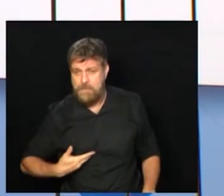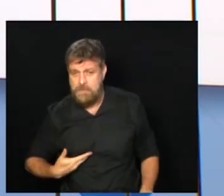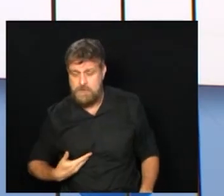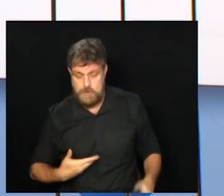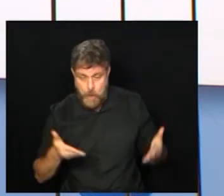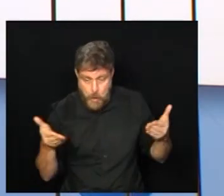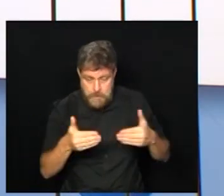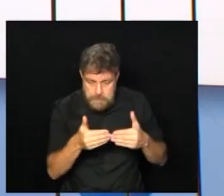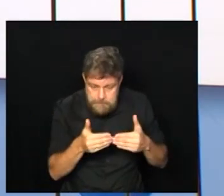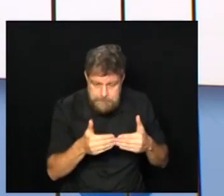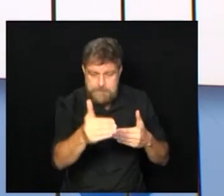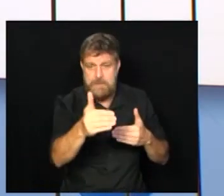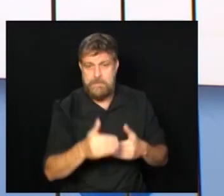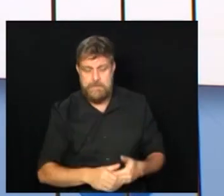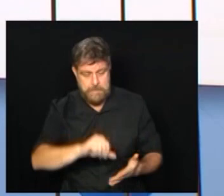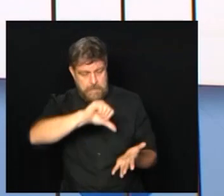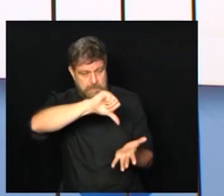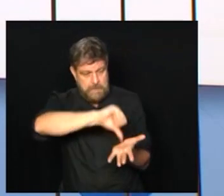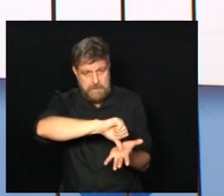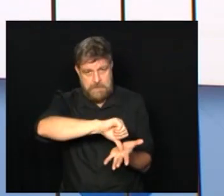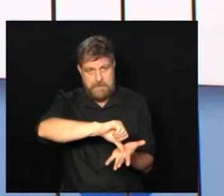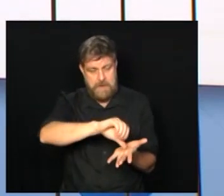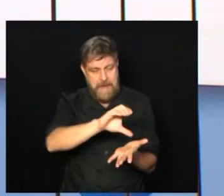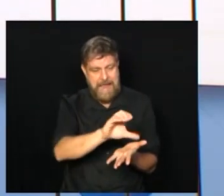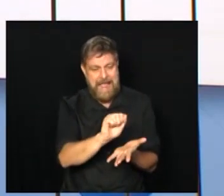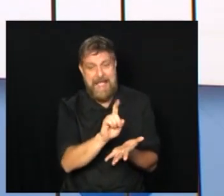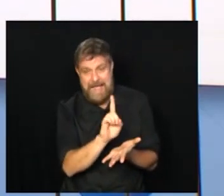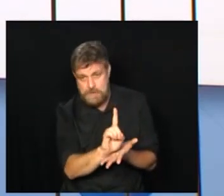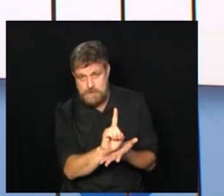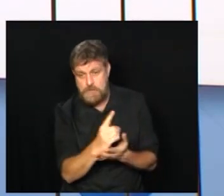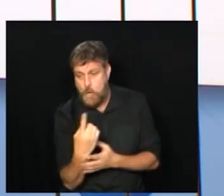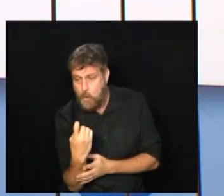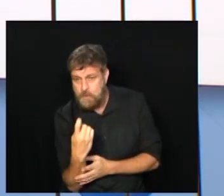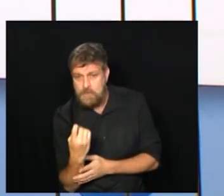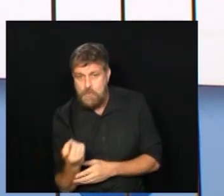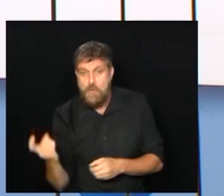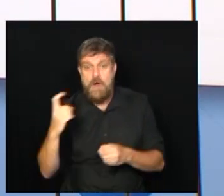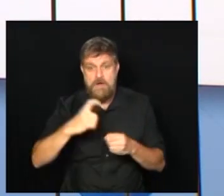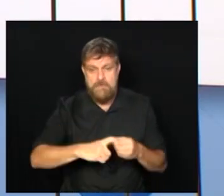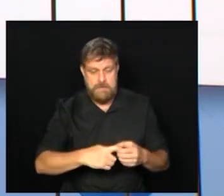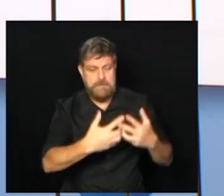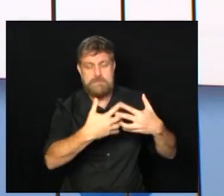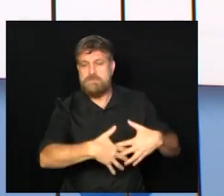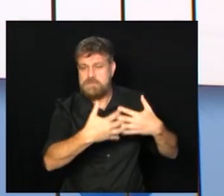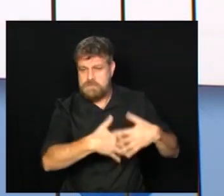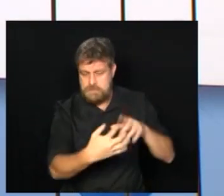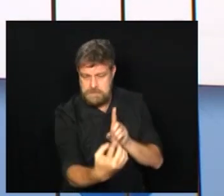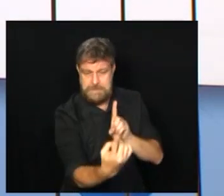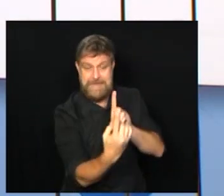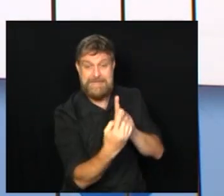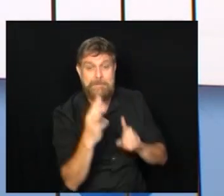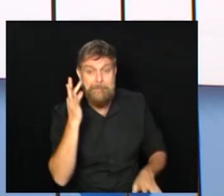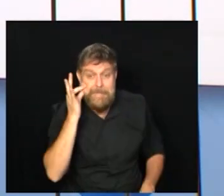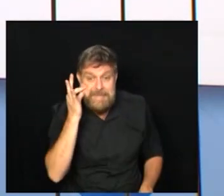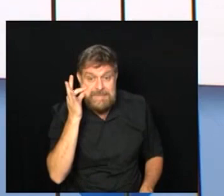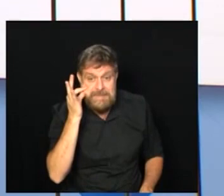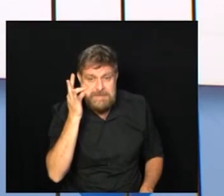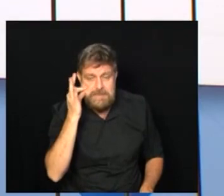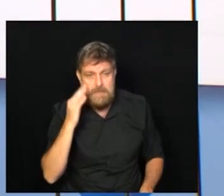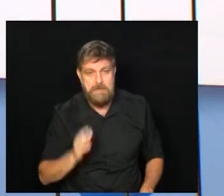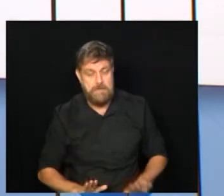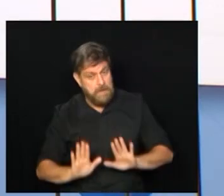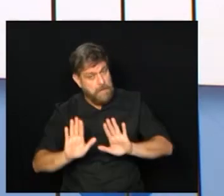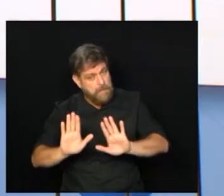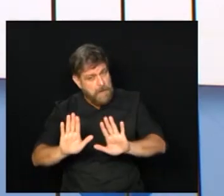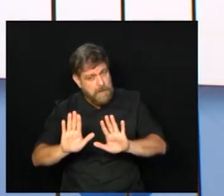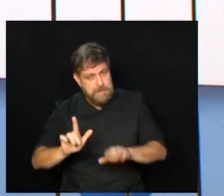de hoje, os postos do Cadastro Único voltam 100% em capacidade de atendimento presencial,